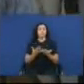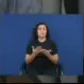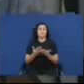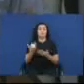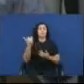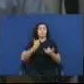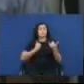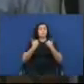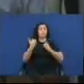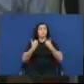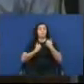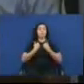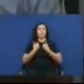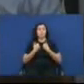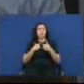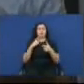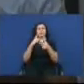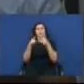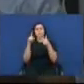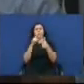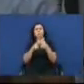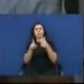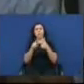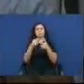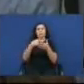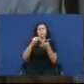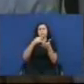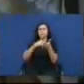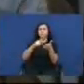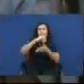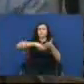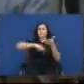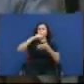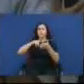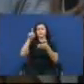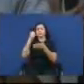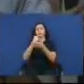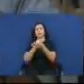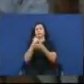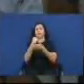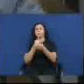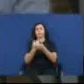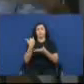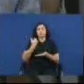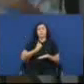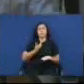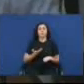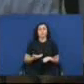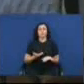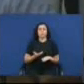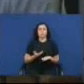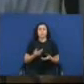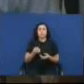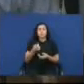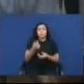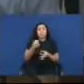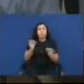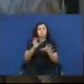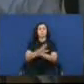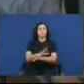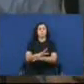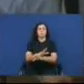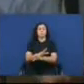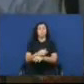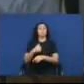foi que havia um problema na retificação da escritura no cartório. e que essa retificação estava para ser feita.